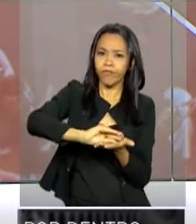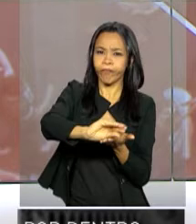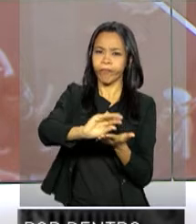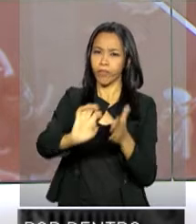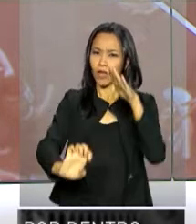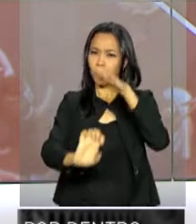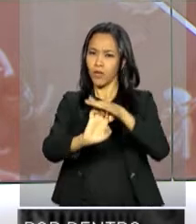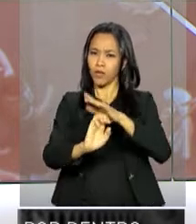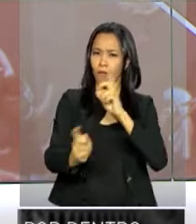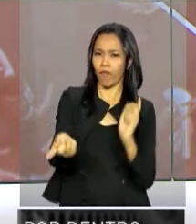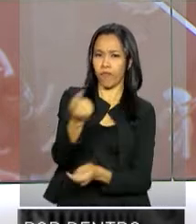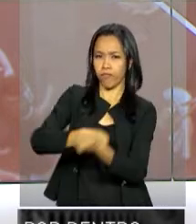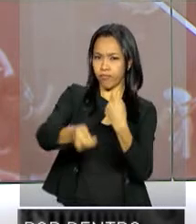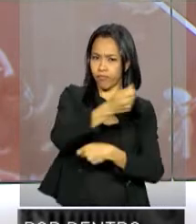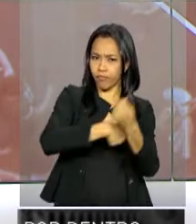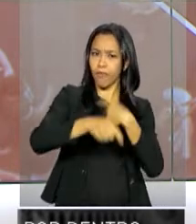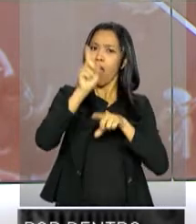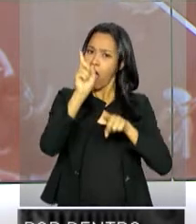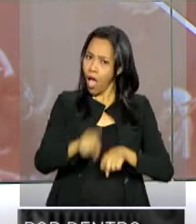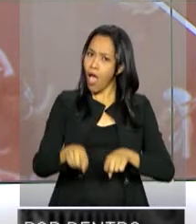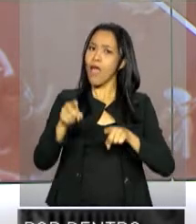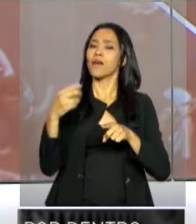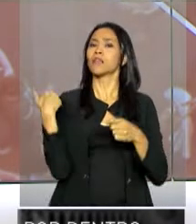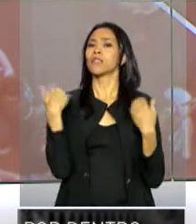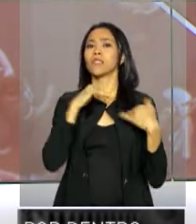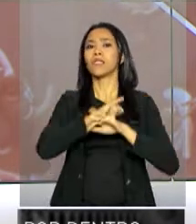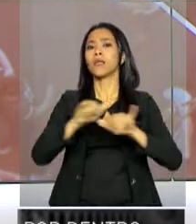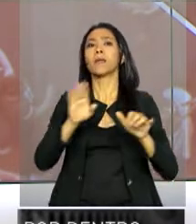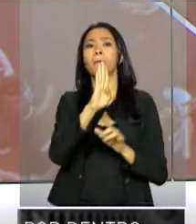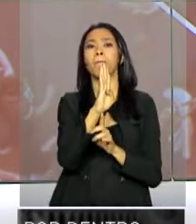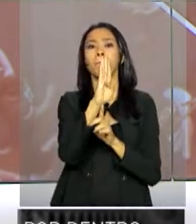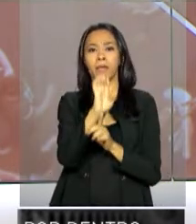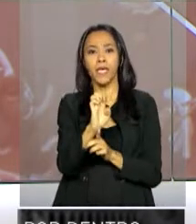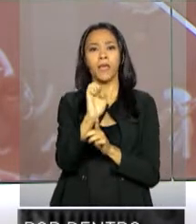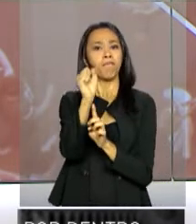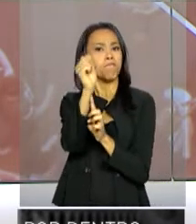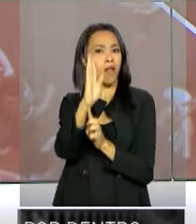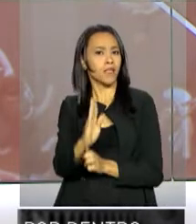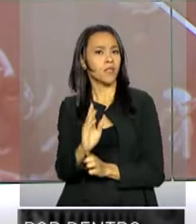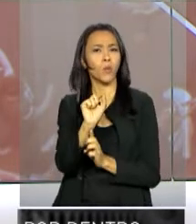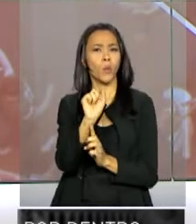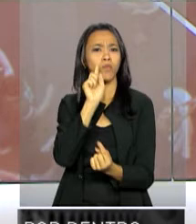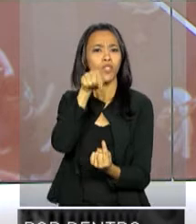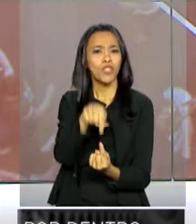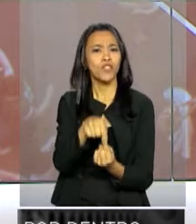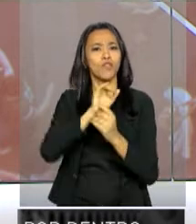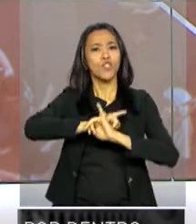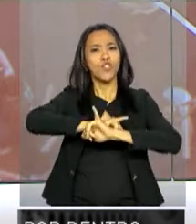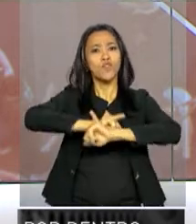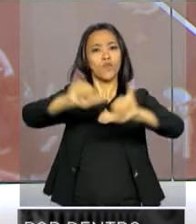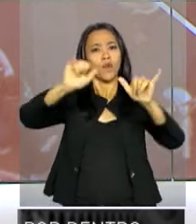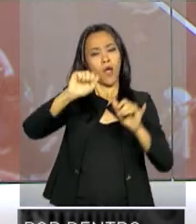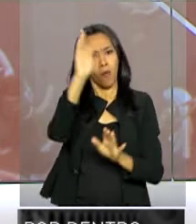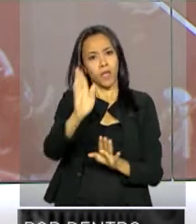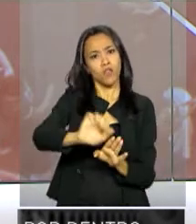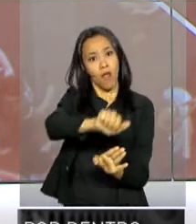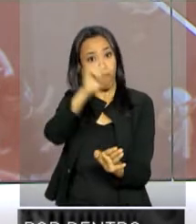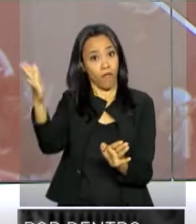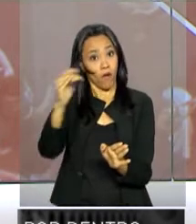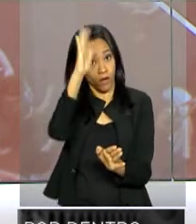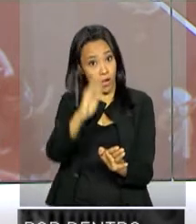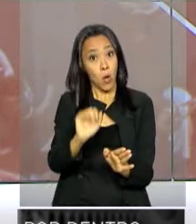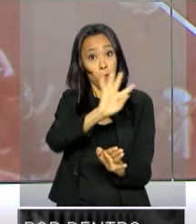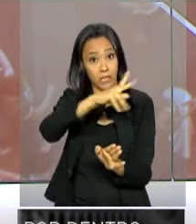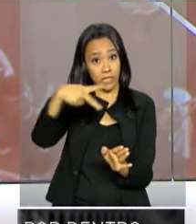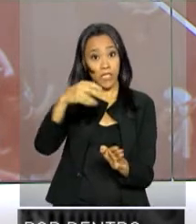negócio essa é a mensagem da campanha brasil lançada para promover o país lá fora o presidente da